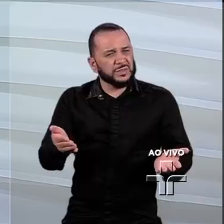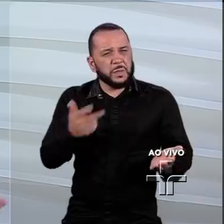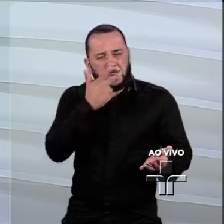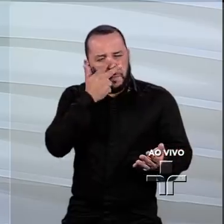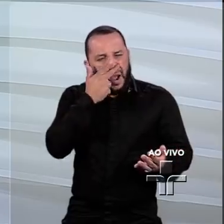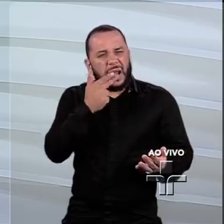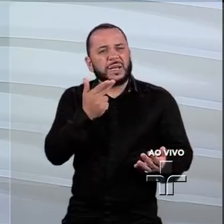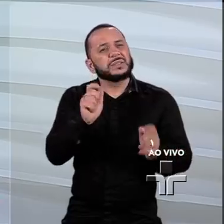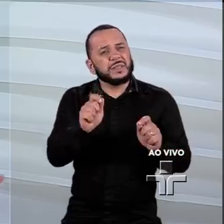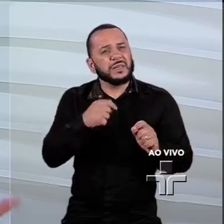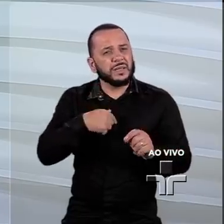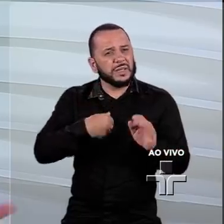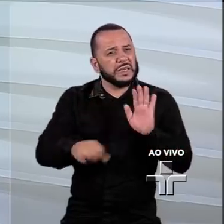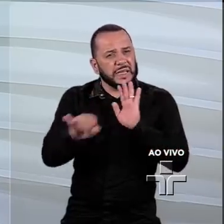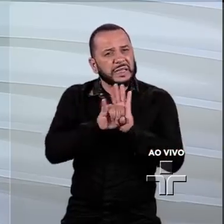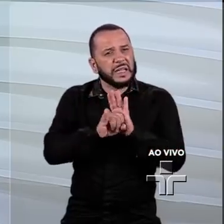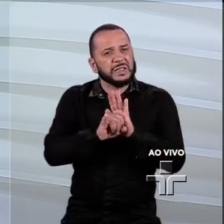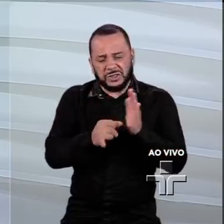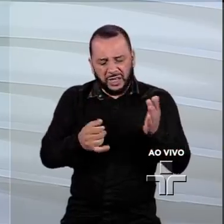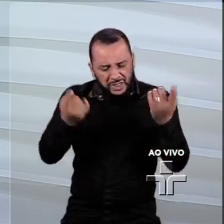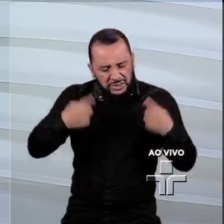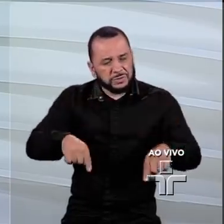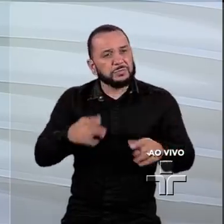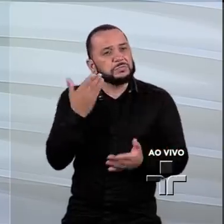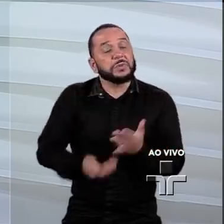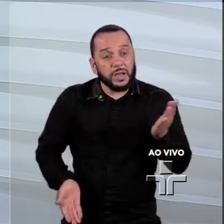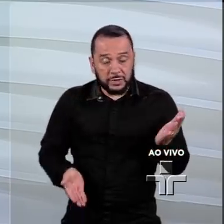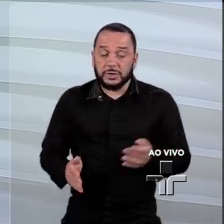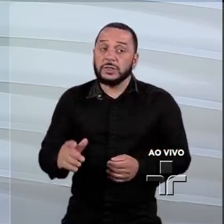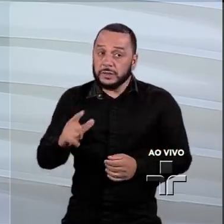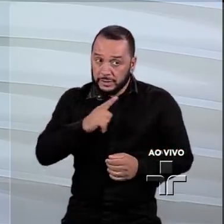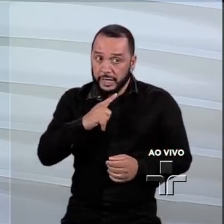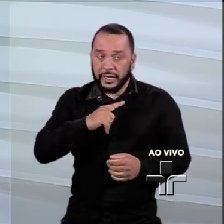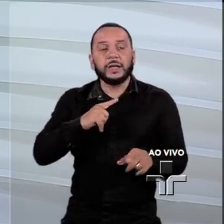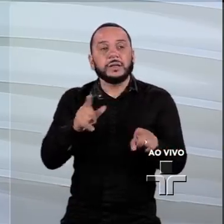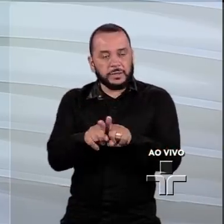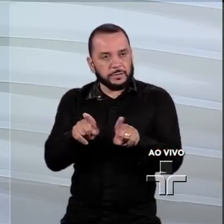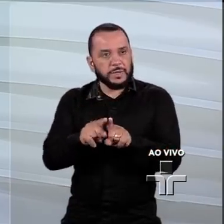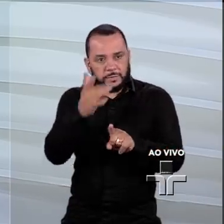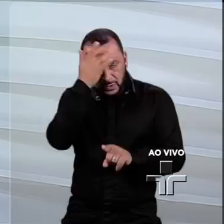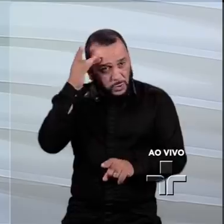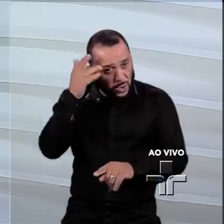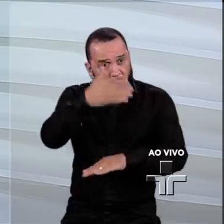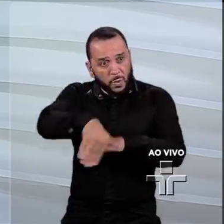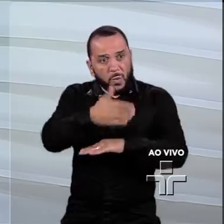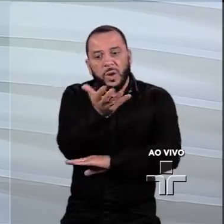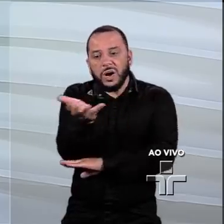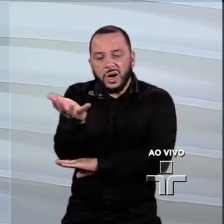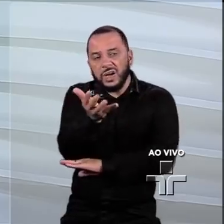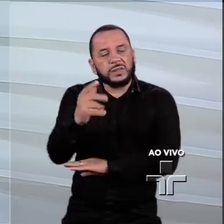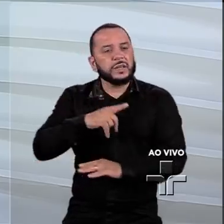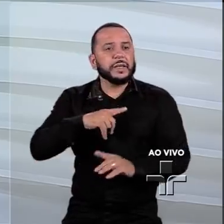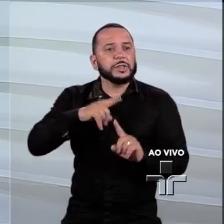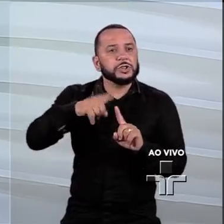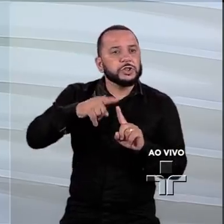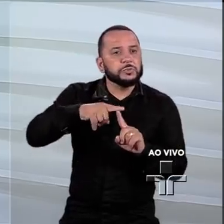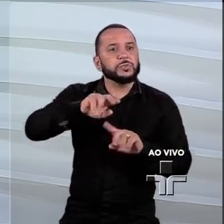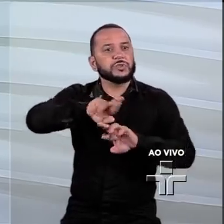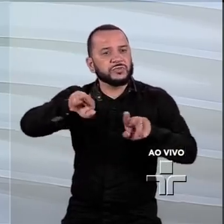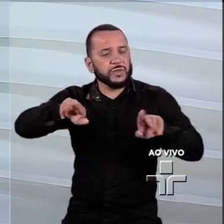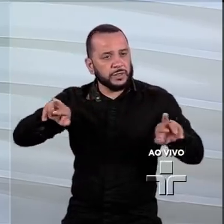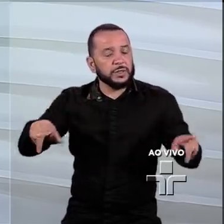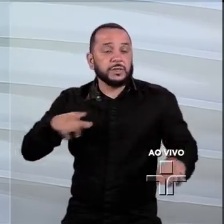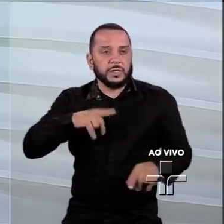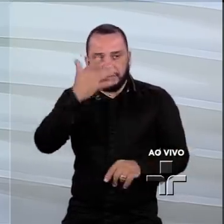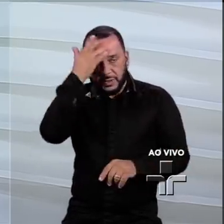tem inúmeras situações diferenciadas. Quando se fala em moradores de situação de rua, nós estamos falando de pessoas que estão com